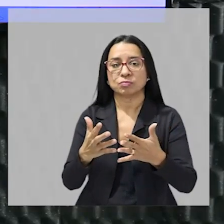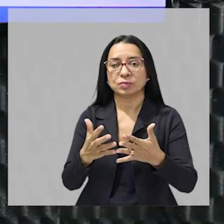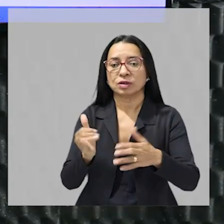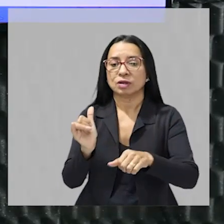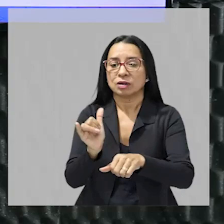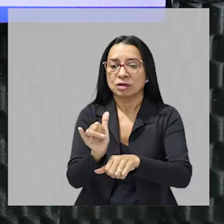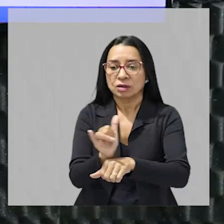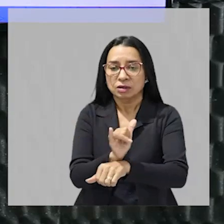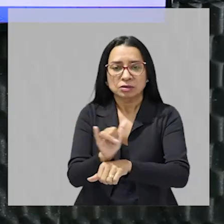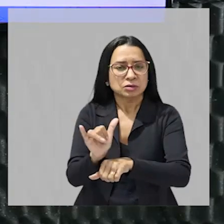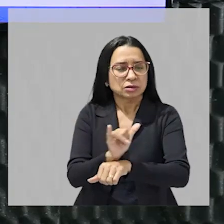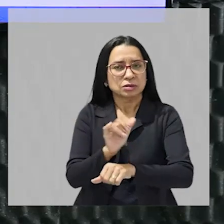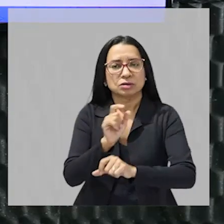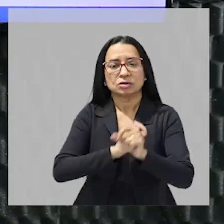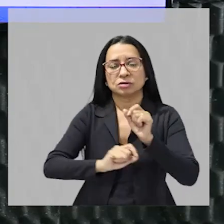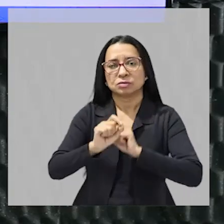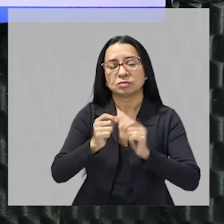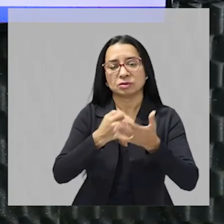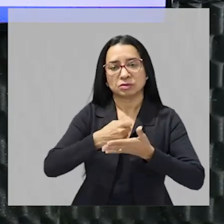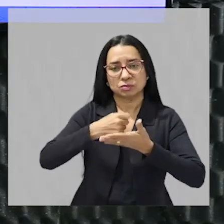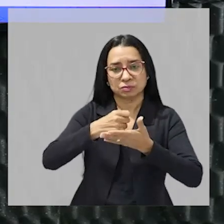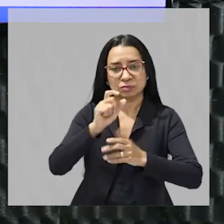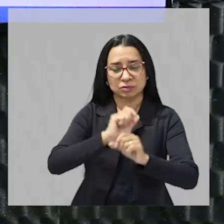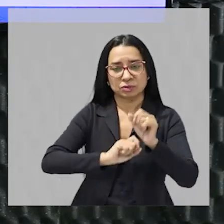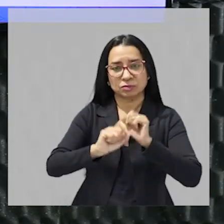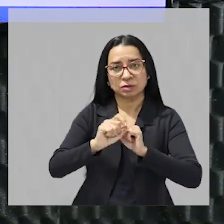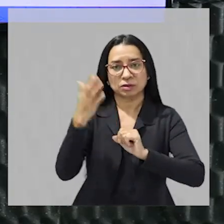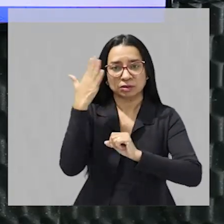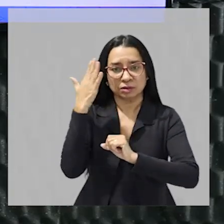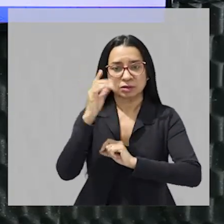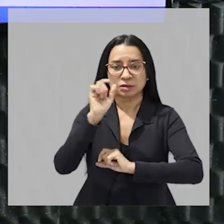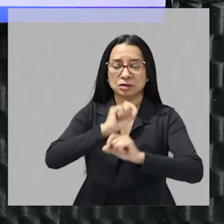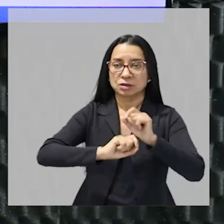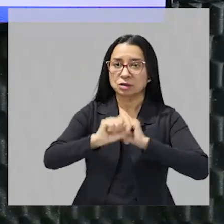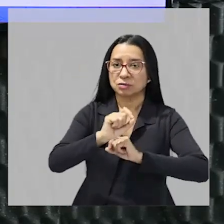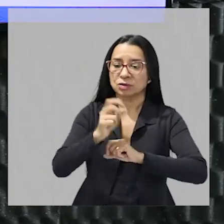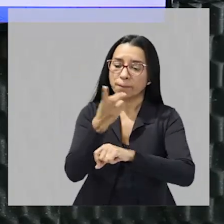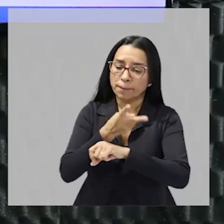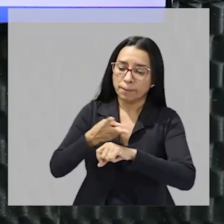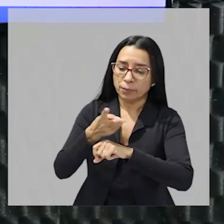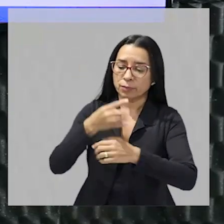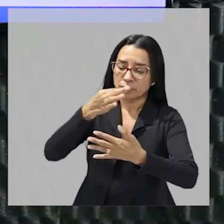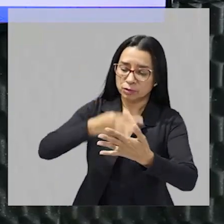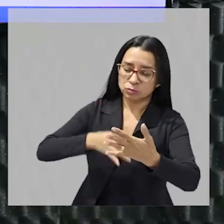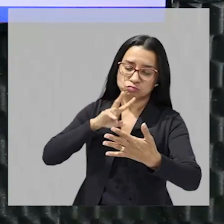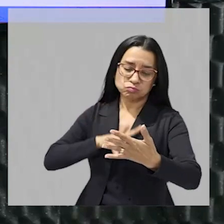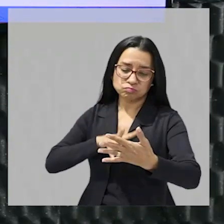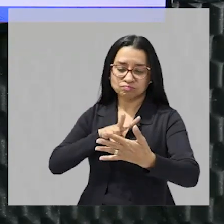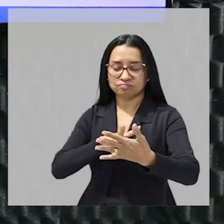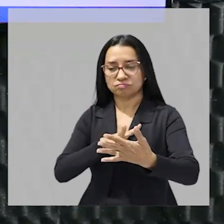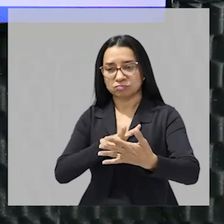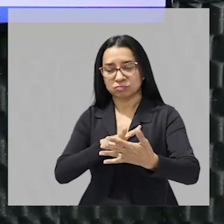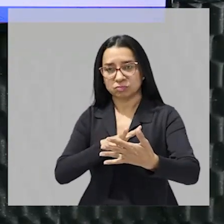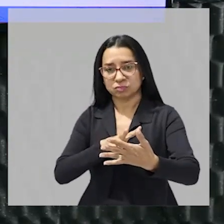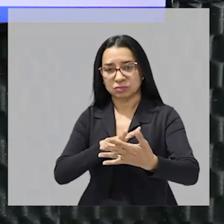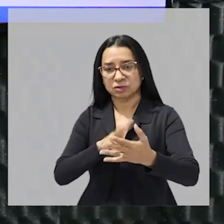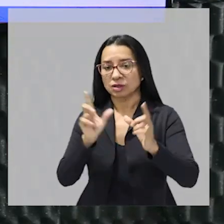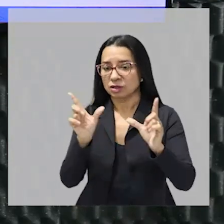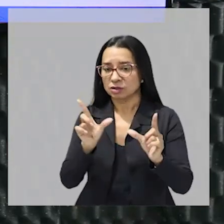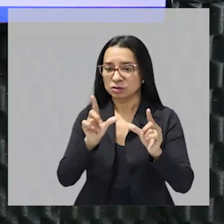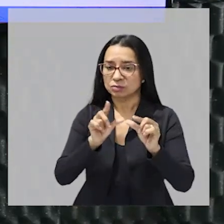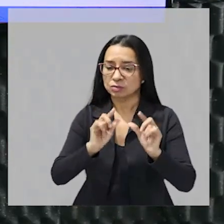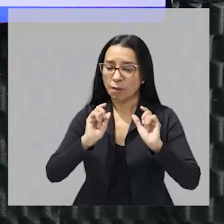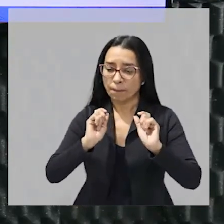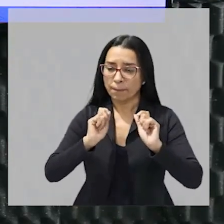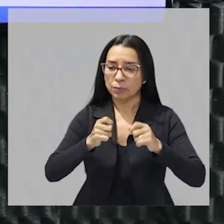analisando primeiramente o comando, nos ajuda a entender o que de fato procurar no texto e também, consequentemente, minimizar a possibilidade